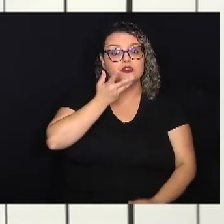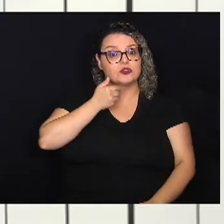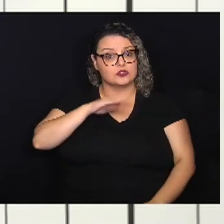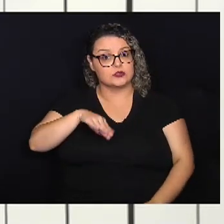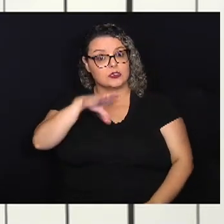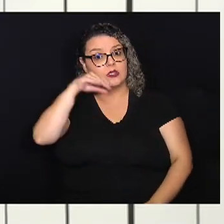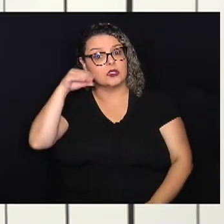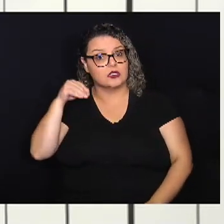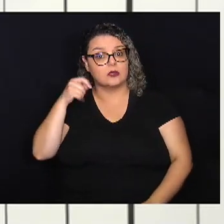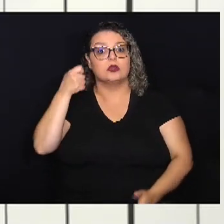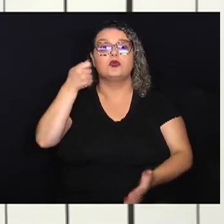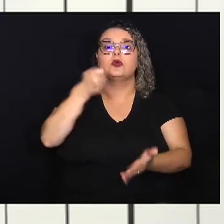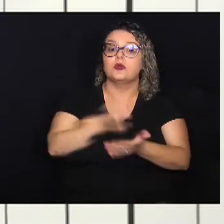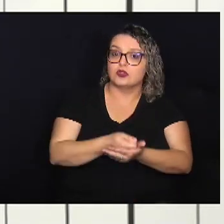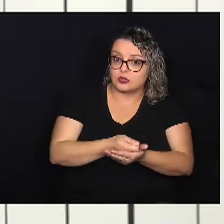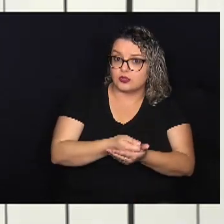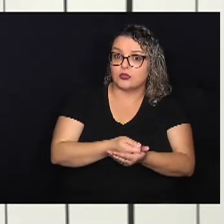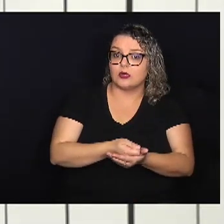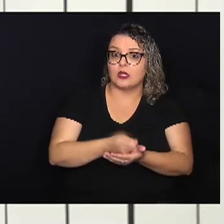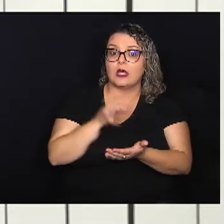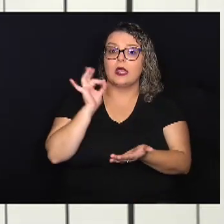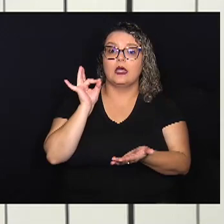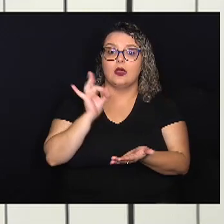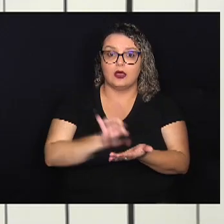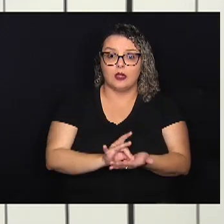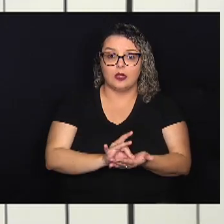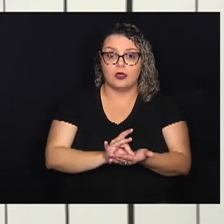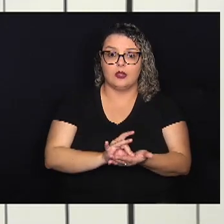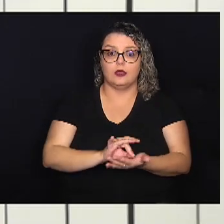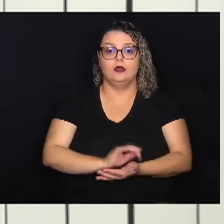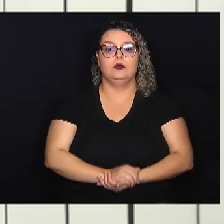dos adolescentes estão sendo realmente aí